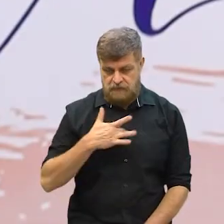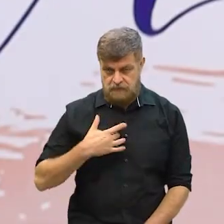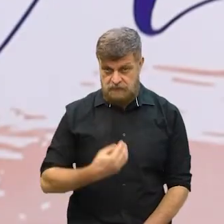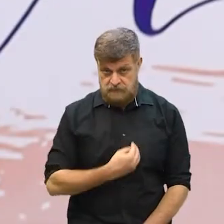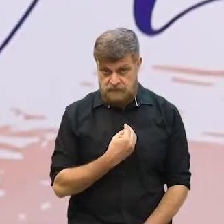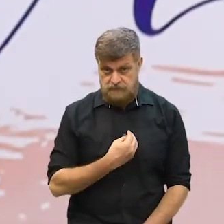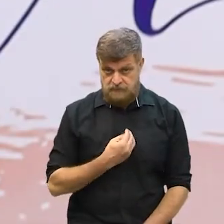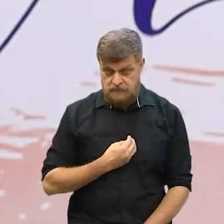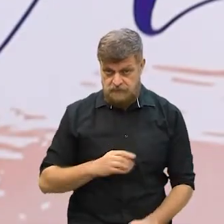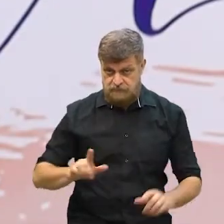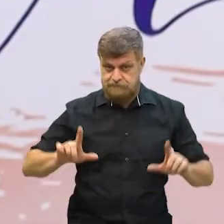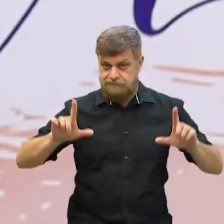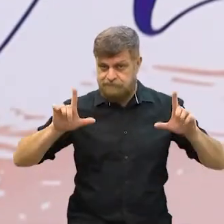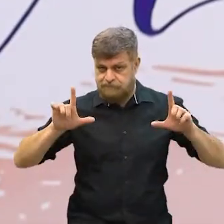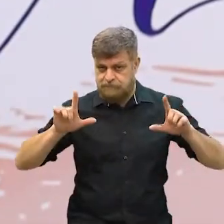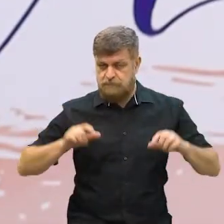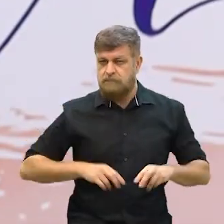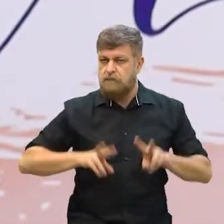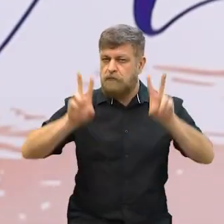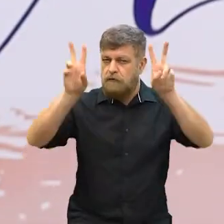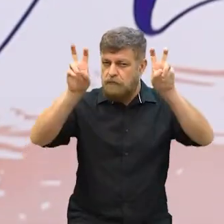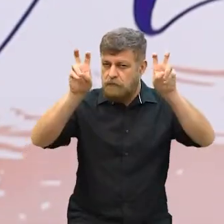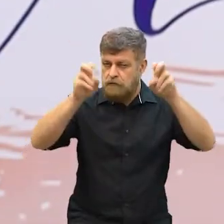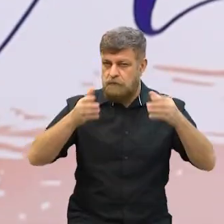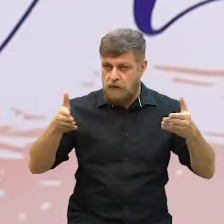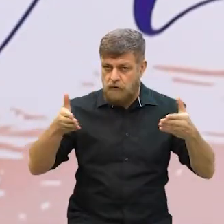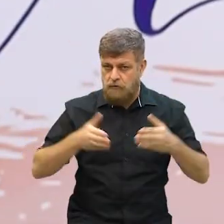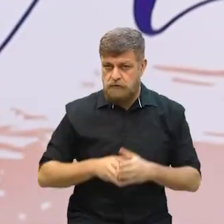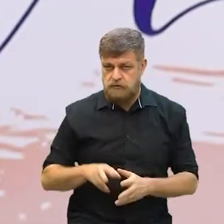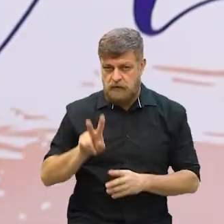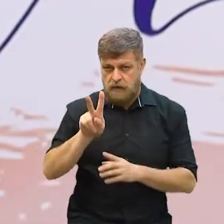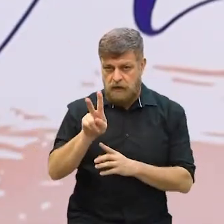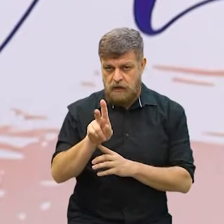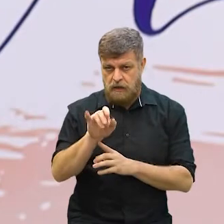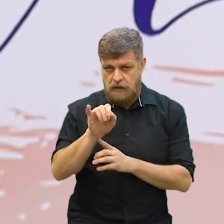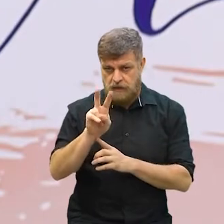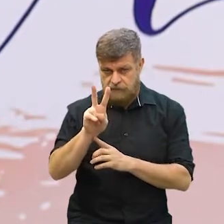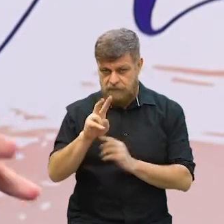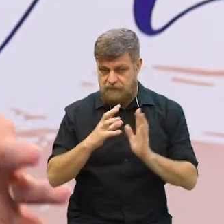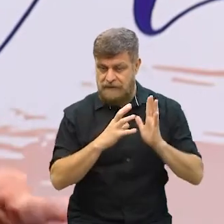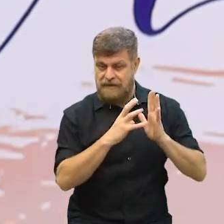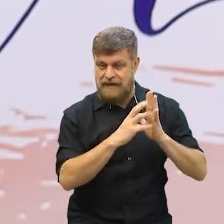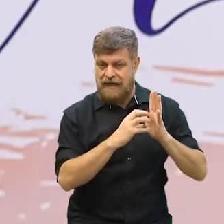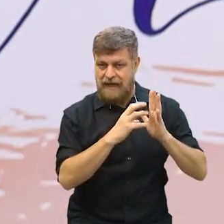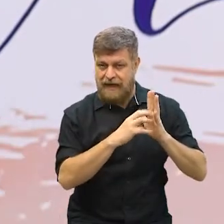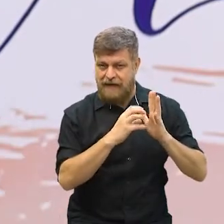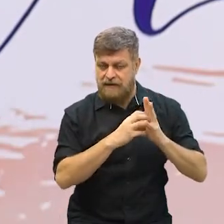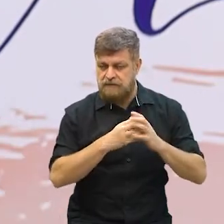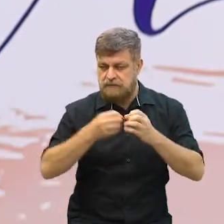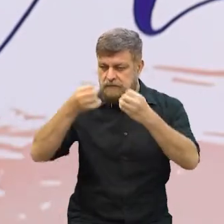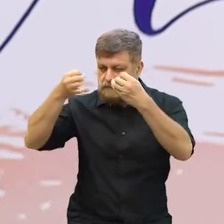Saúde é Vida de volta e hoje a gente está falando sobre HIV, AIDS, explicando as diferenças,